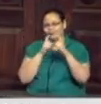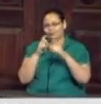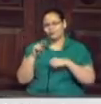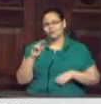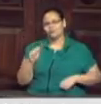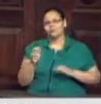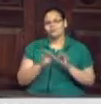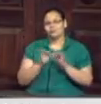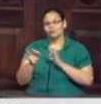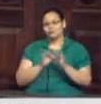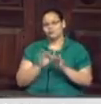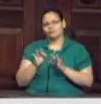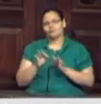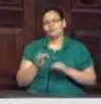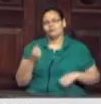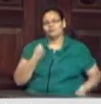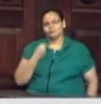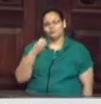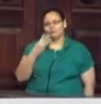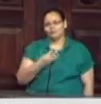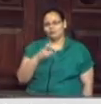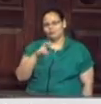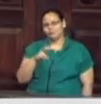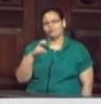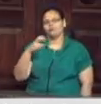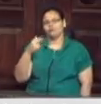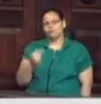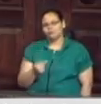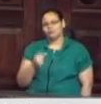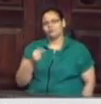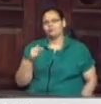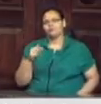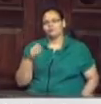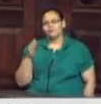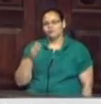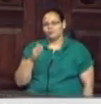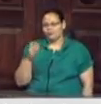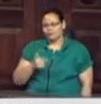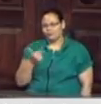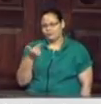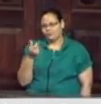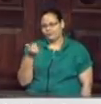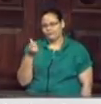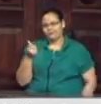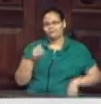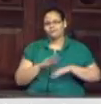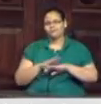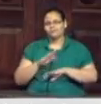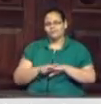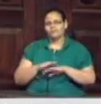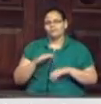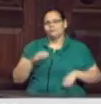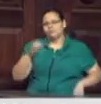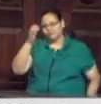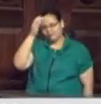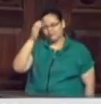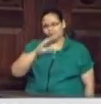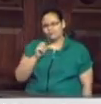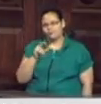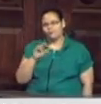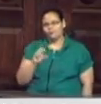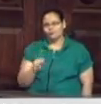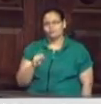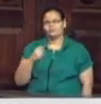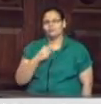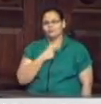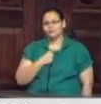única, projeto de resolução 357/2016, de autoria do deputado Tio Carlos, concede a medalha Tiradentes e o respectivo diploma